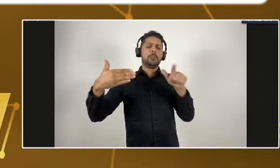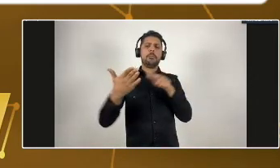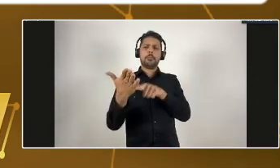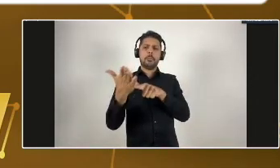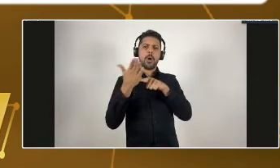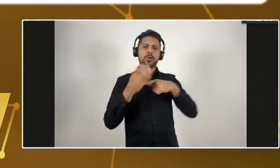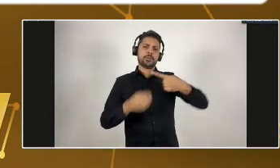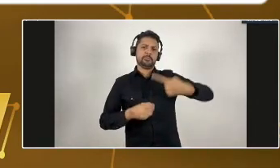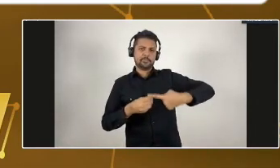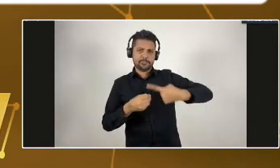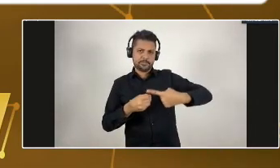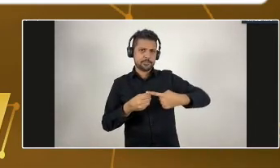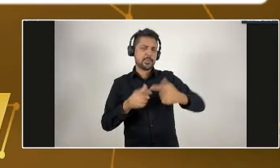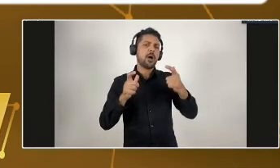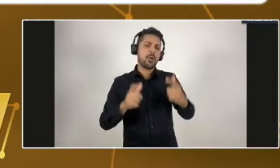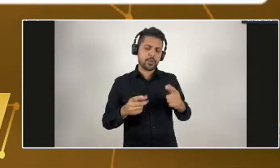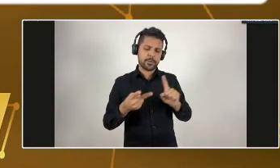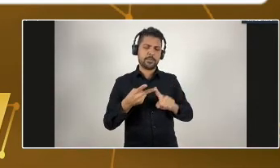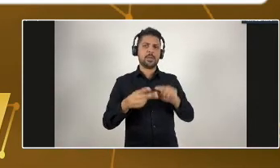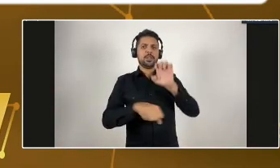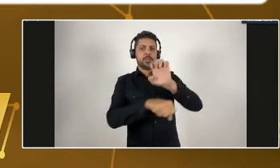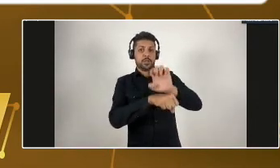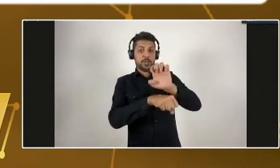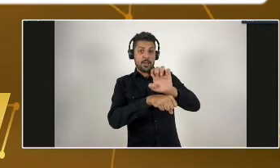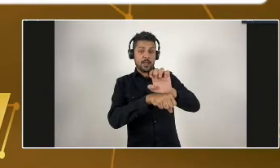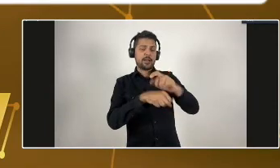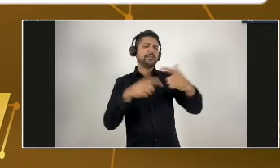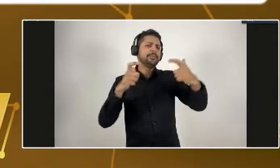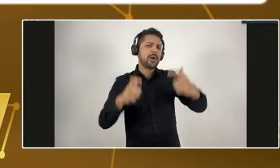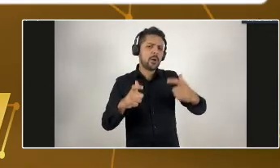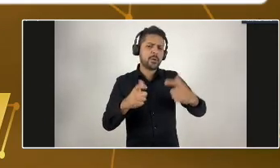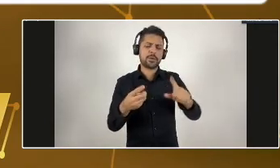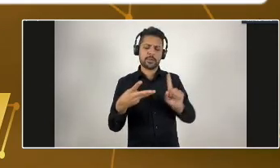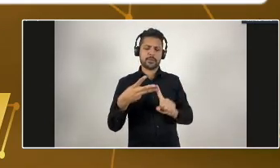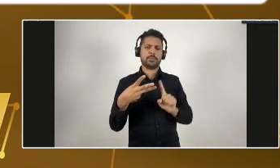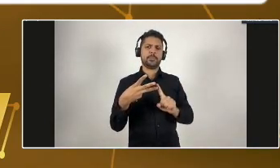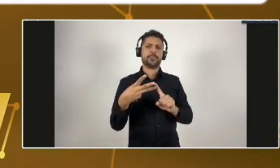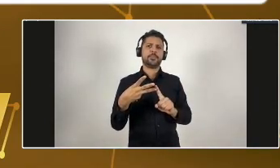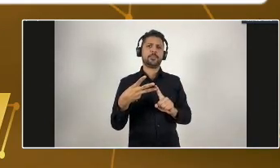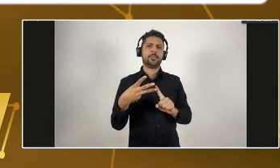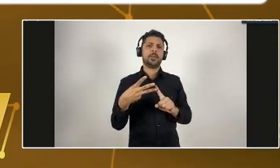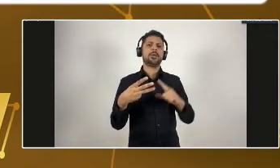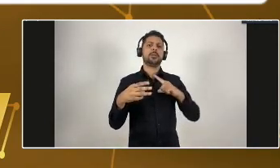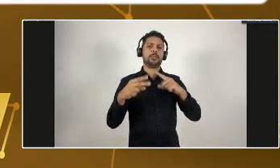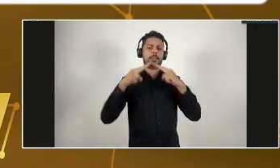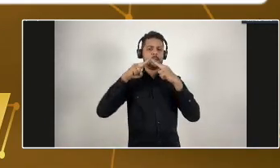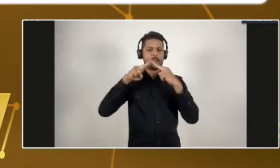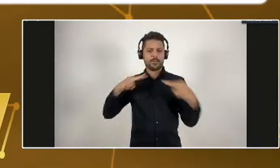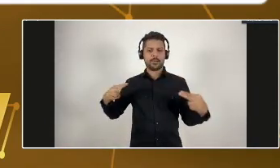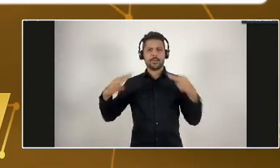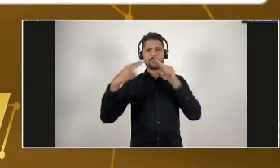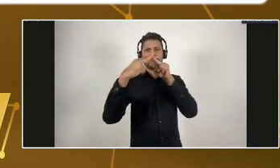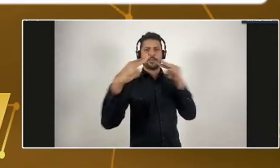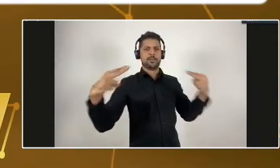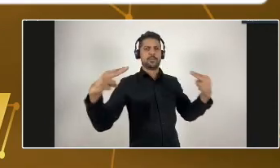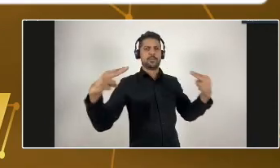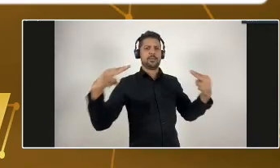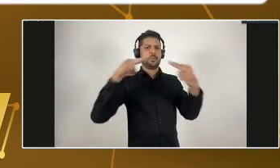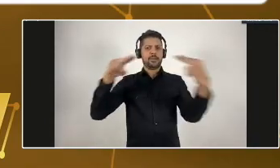estado onde está inserido, a questão das torres de transmissão também, quando